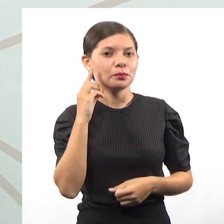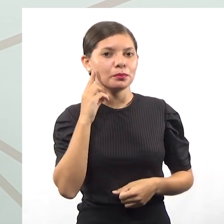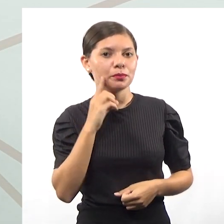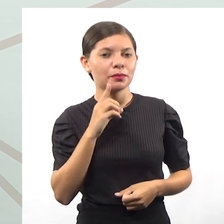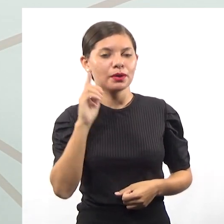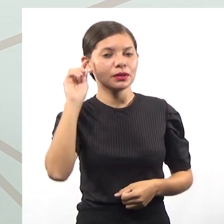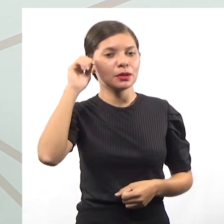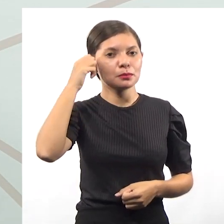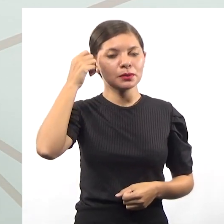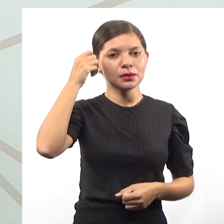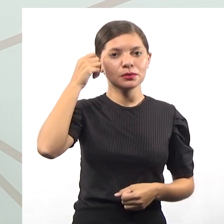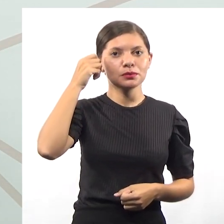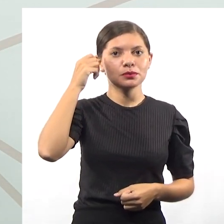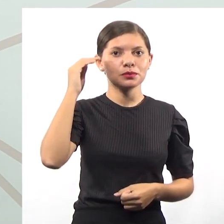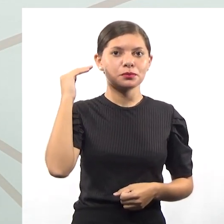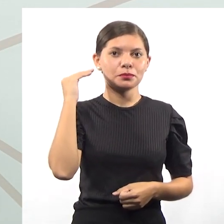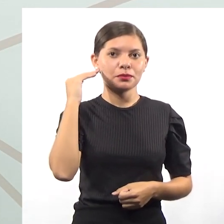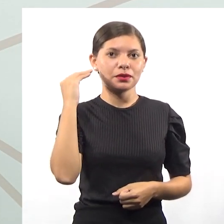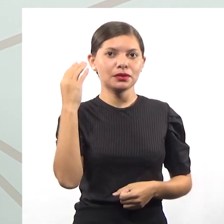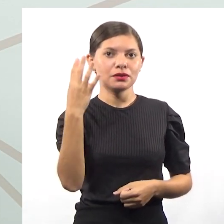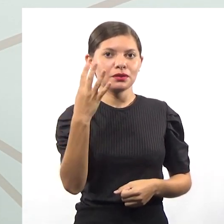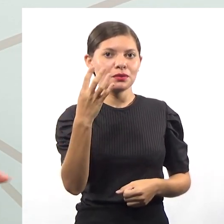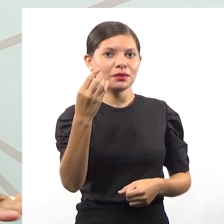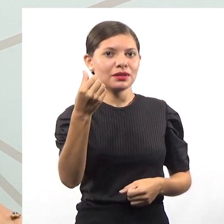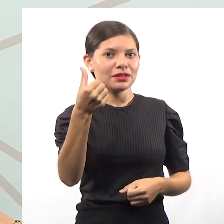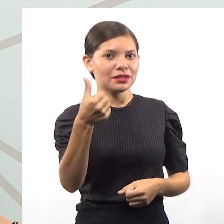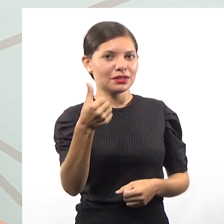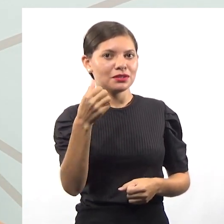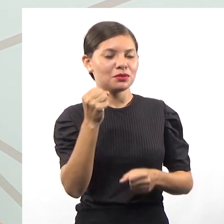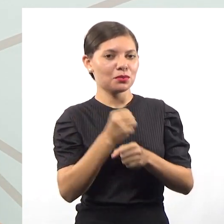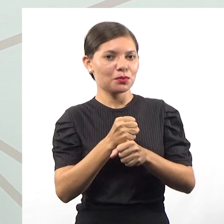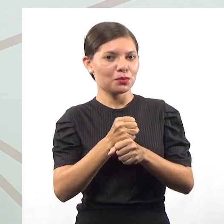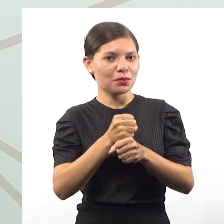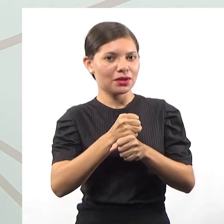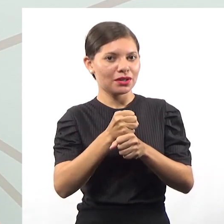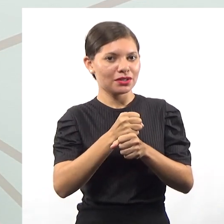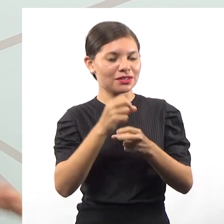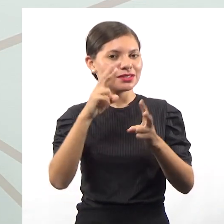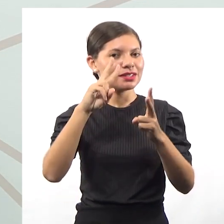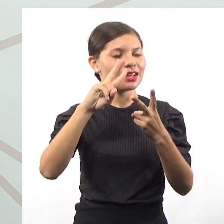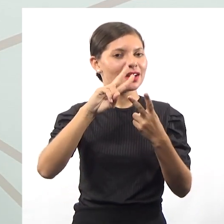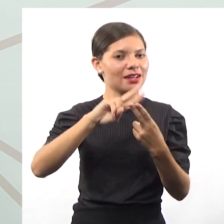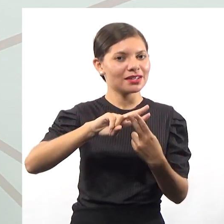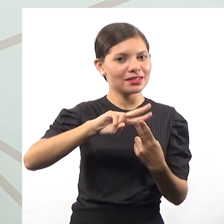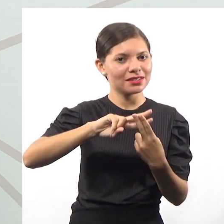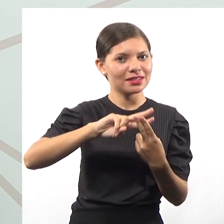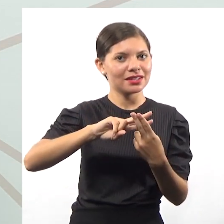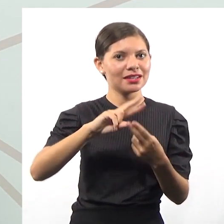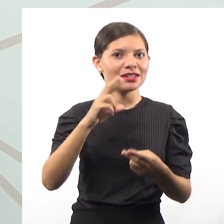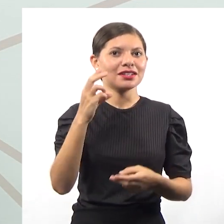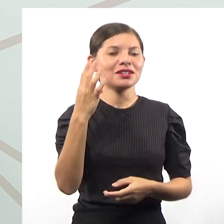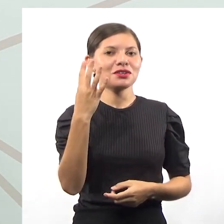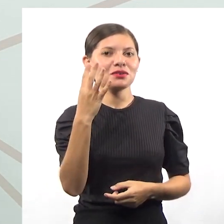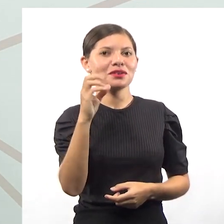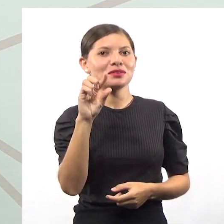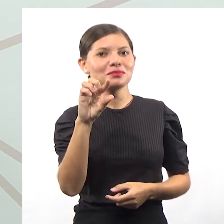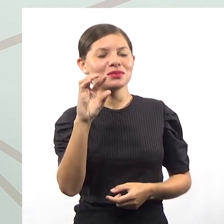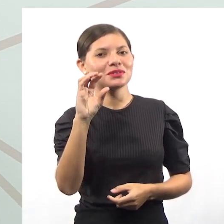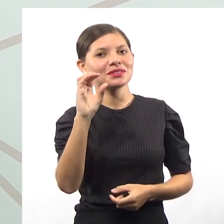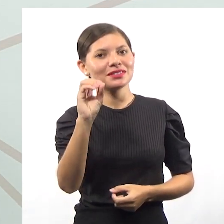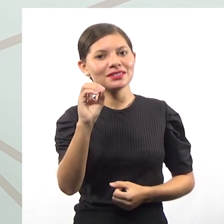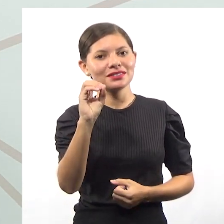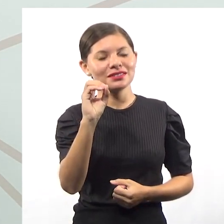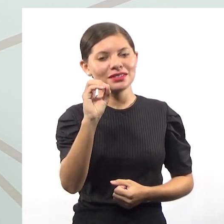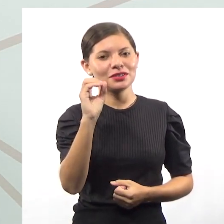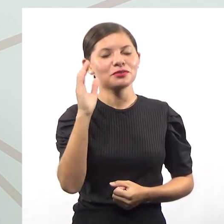cabelos pretos, na altura do ombro, 41 anos. 41 anos, ó, hashtag 4.0 mesmo,